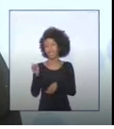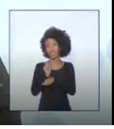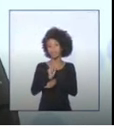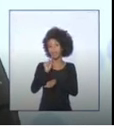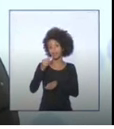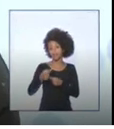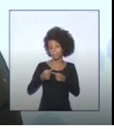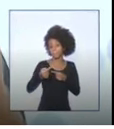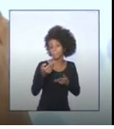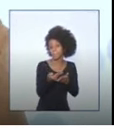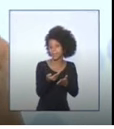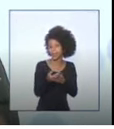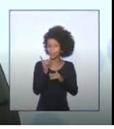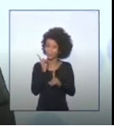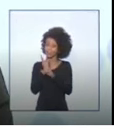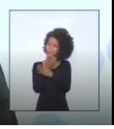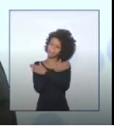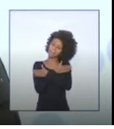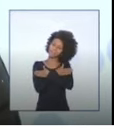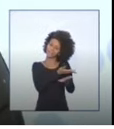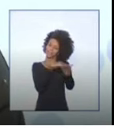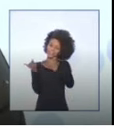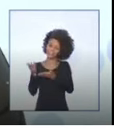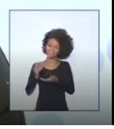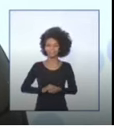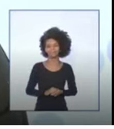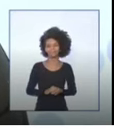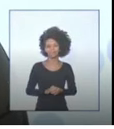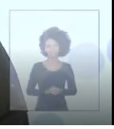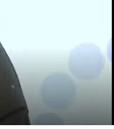aula reencontrá-los. Um grande abraço a todos.